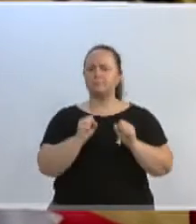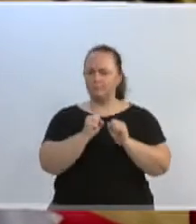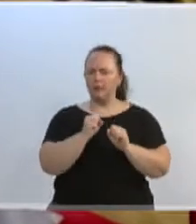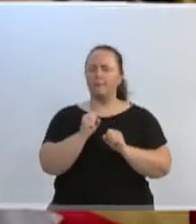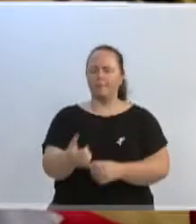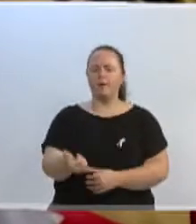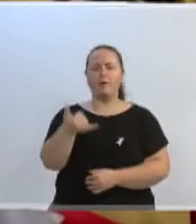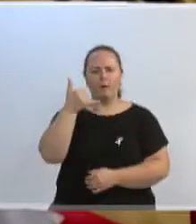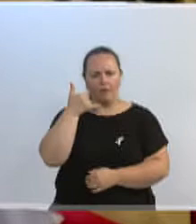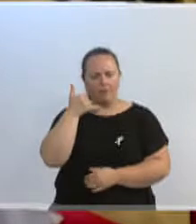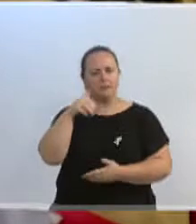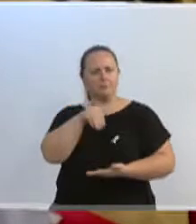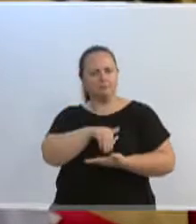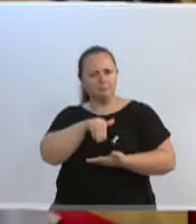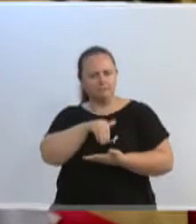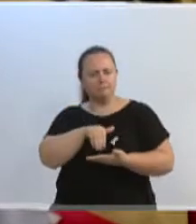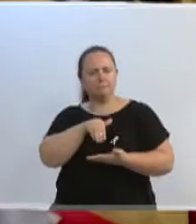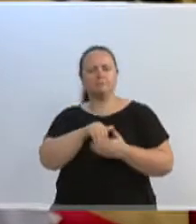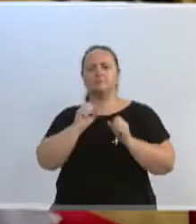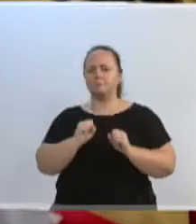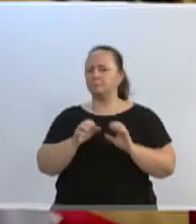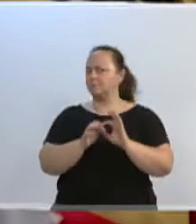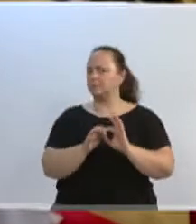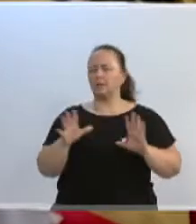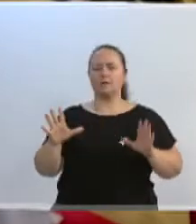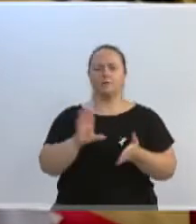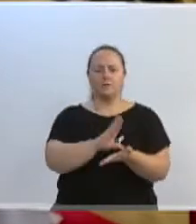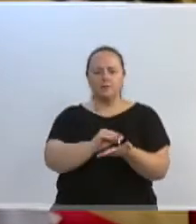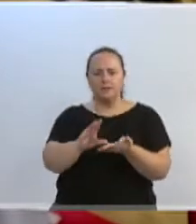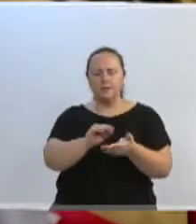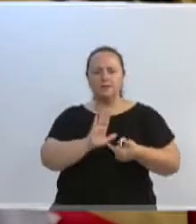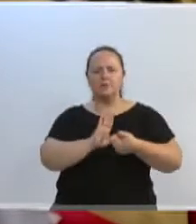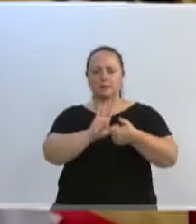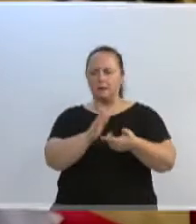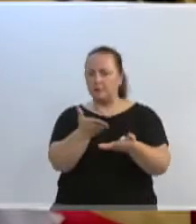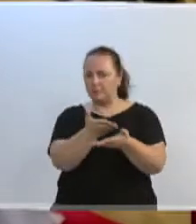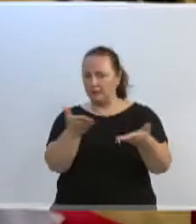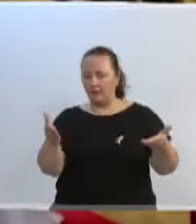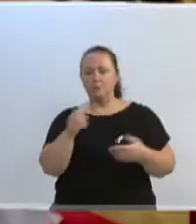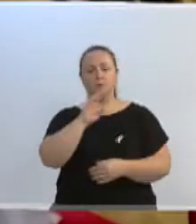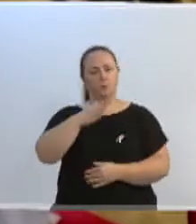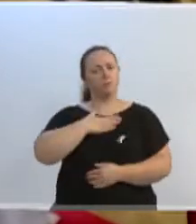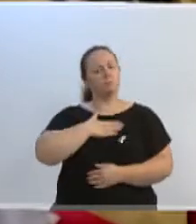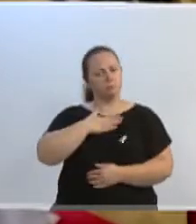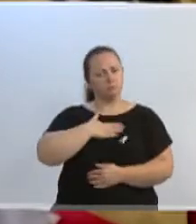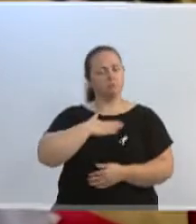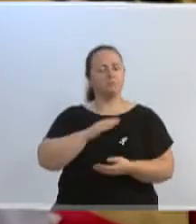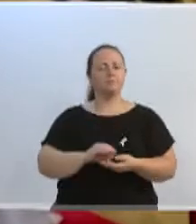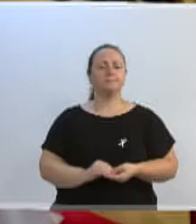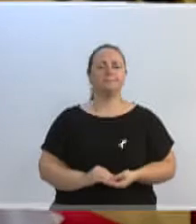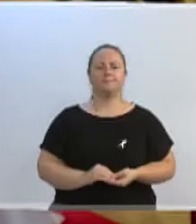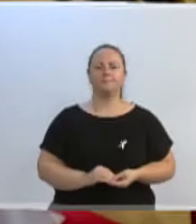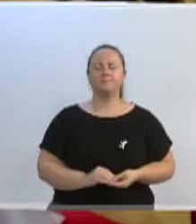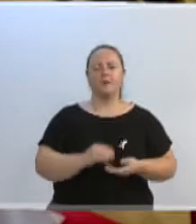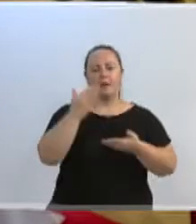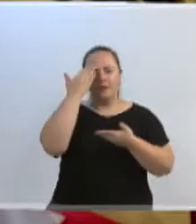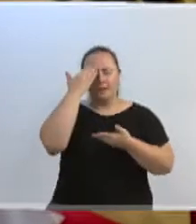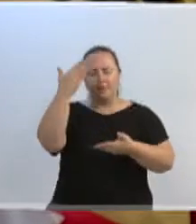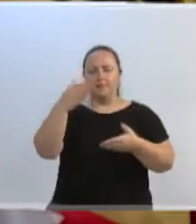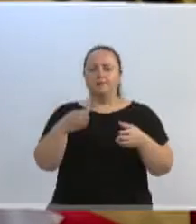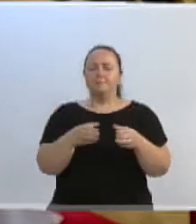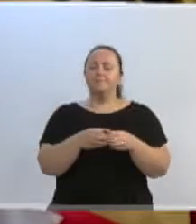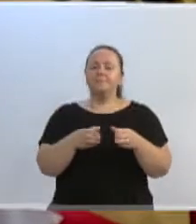secretário Casico, que pode nos fornecer esses dados, tá ali com ele, ou mesmo comigo. E agradeço muito a equipe